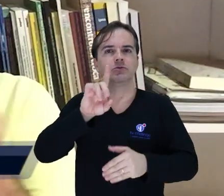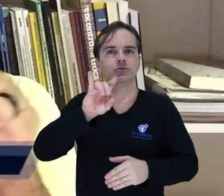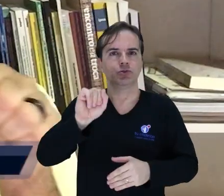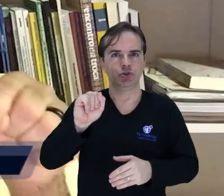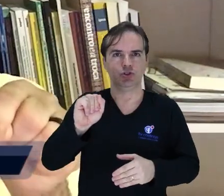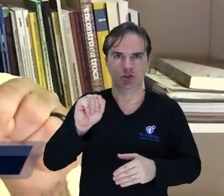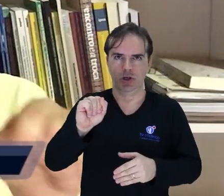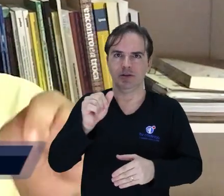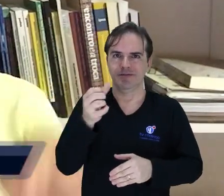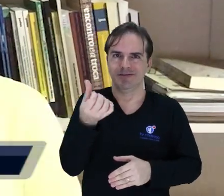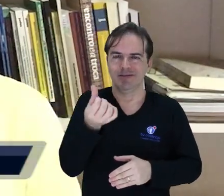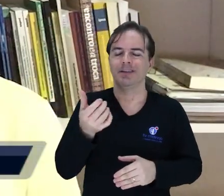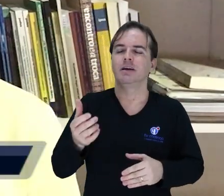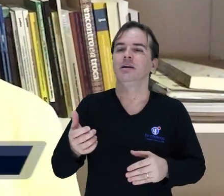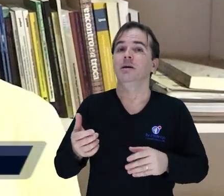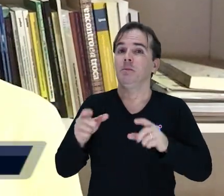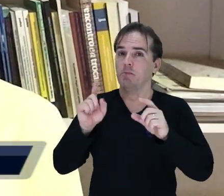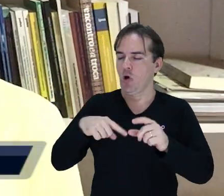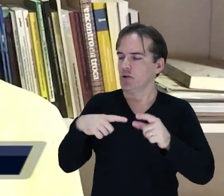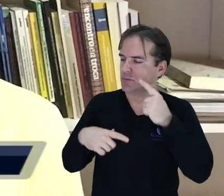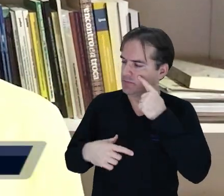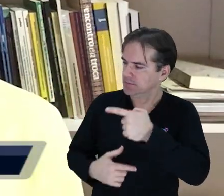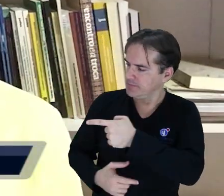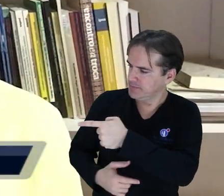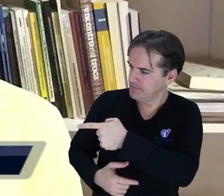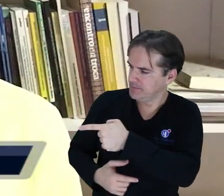acessar sinjuv.univasf.edu.br